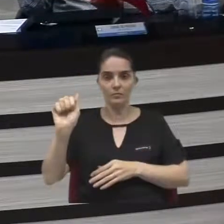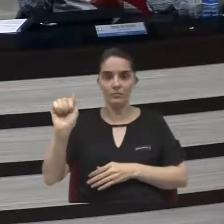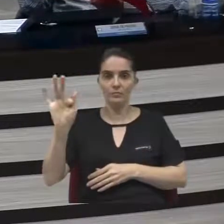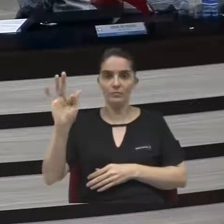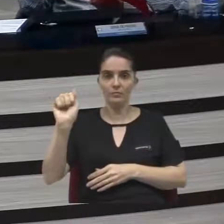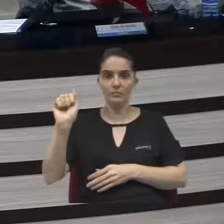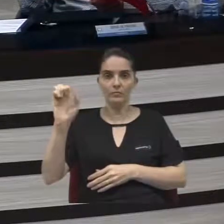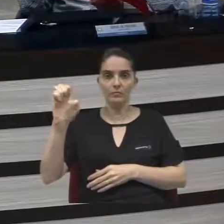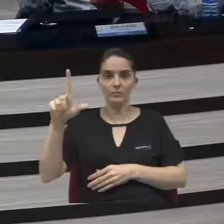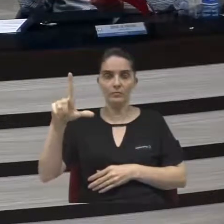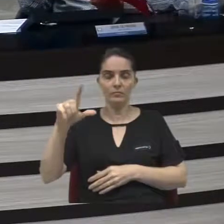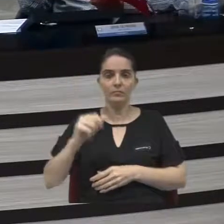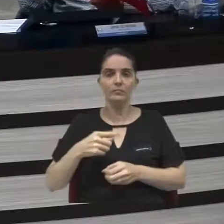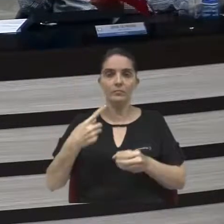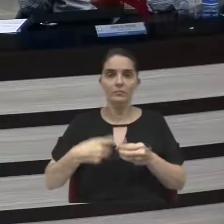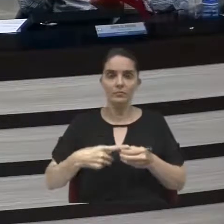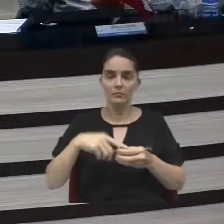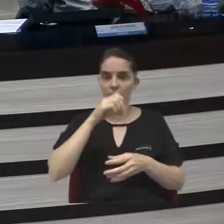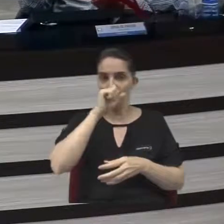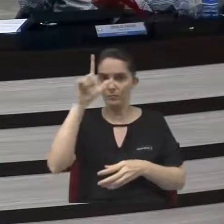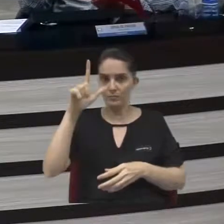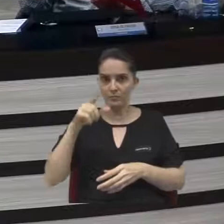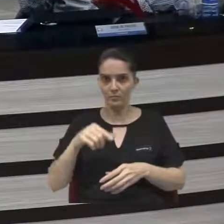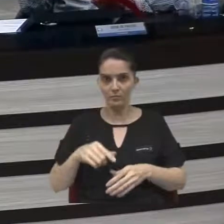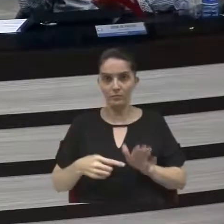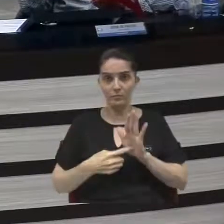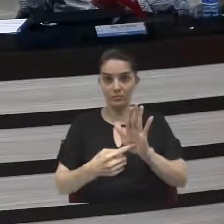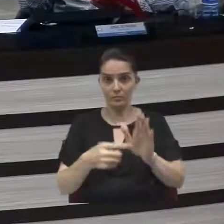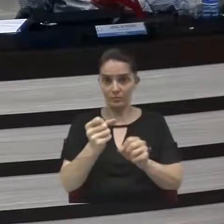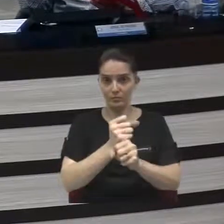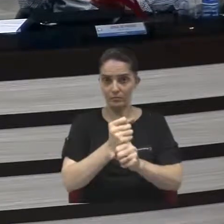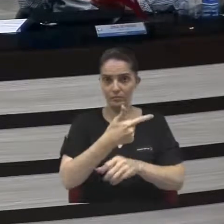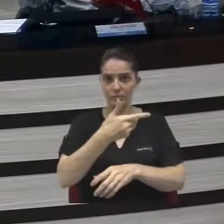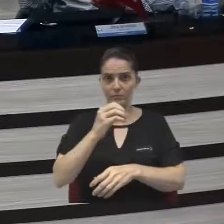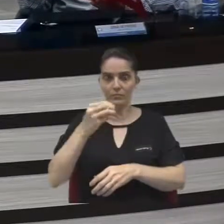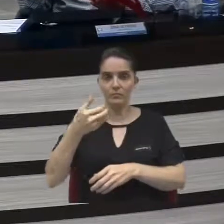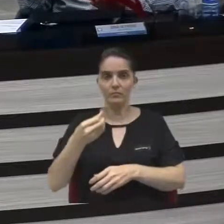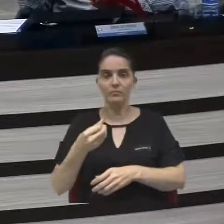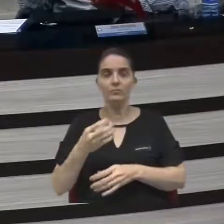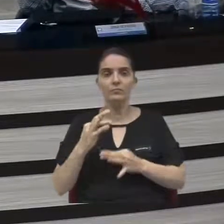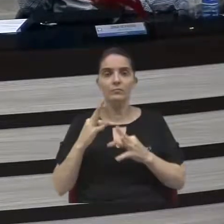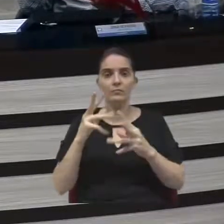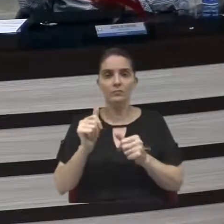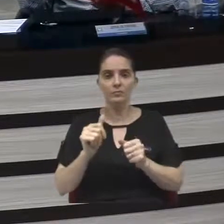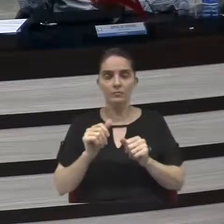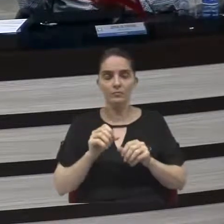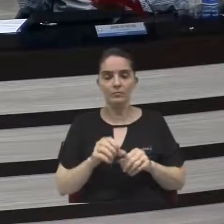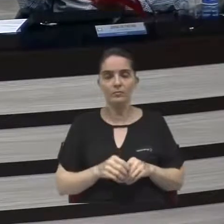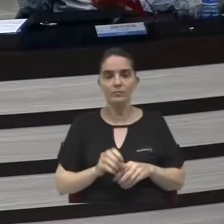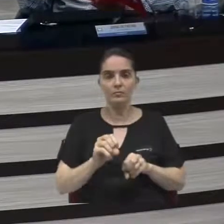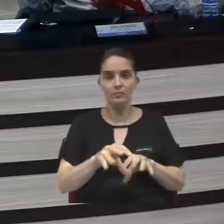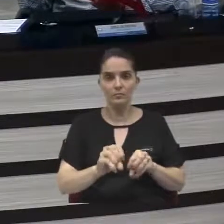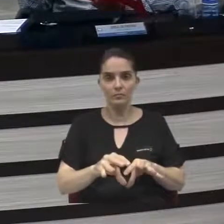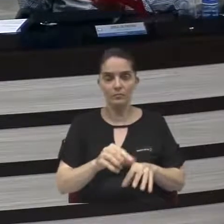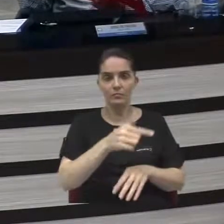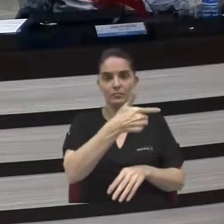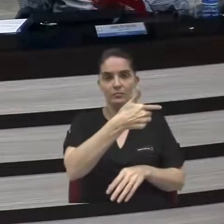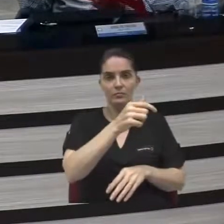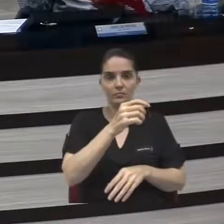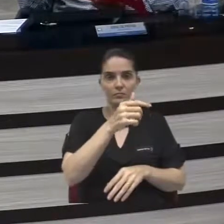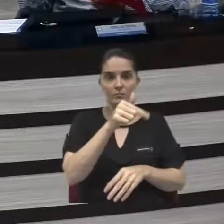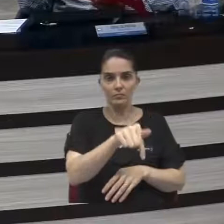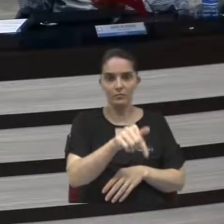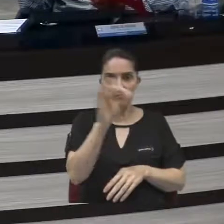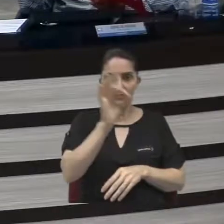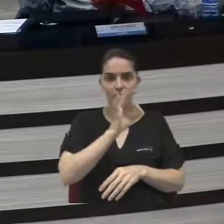Ementa, município de Limeira, contas do exercício de 2016, aplicação total no ensino, 27,81%, investimento